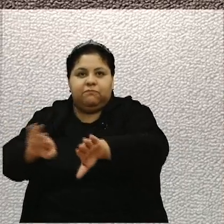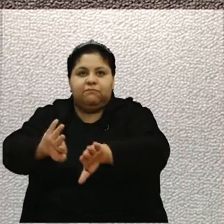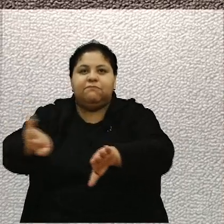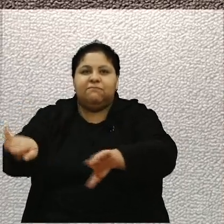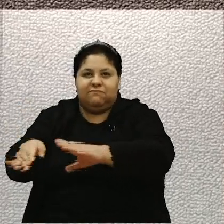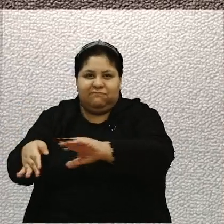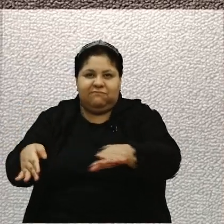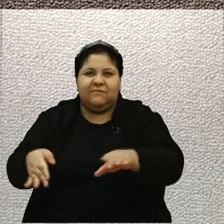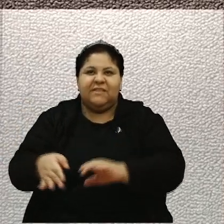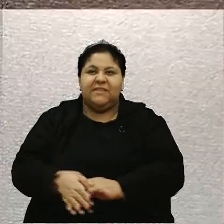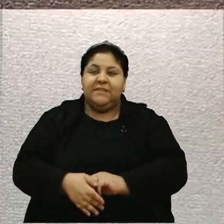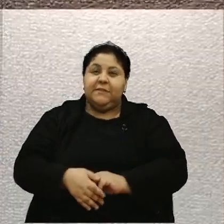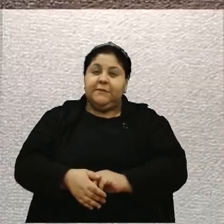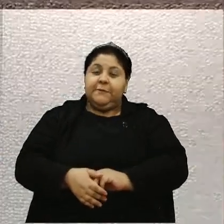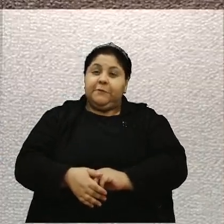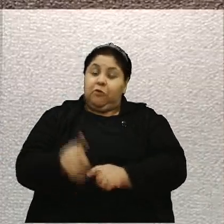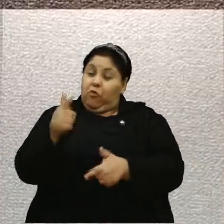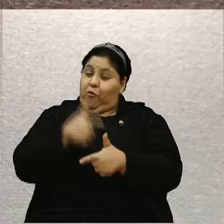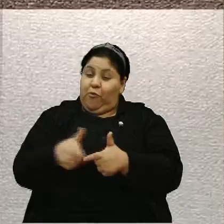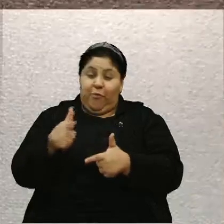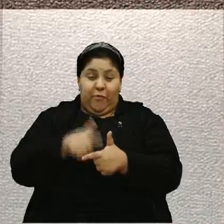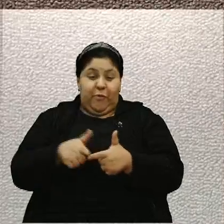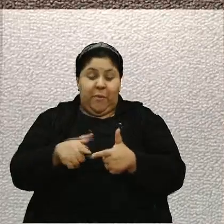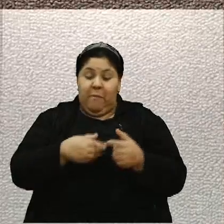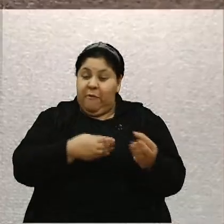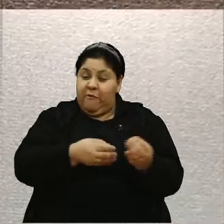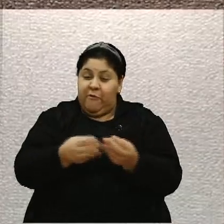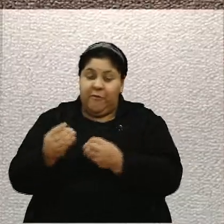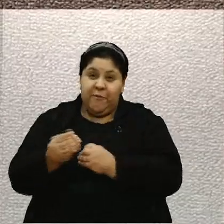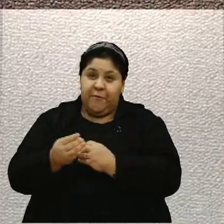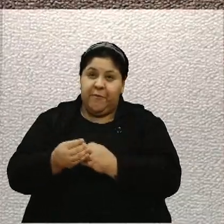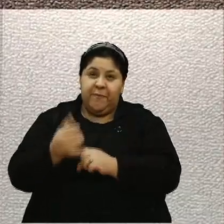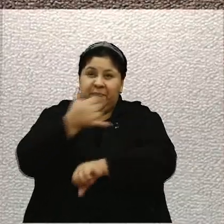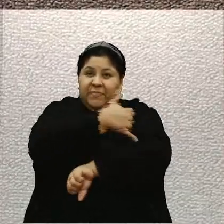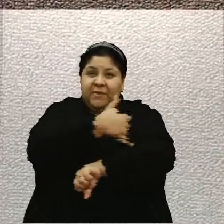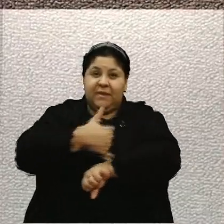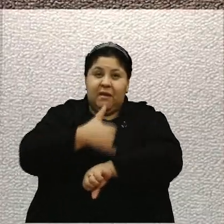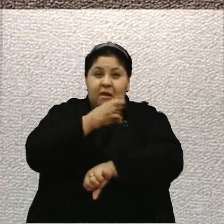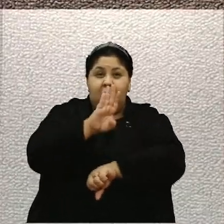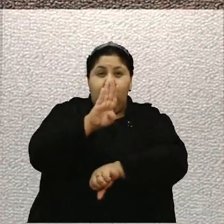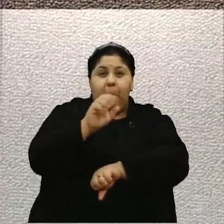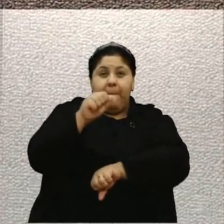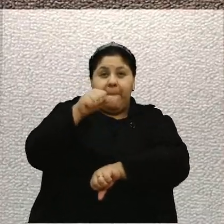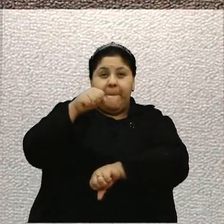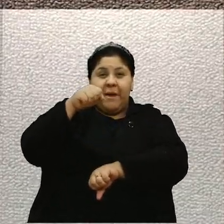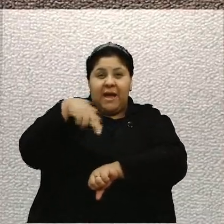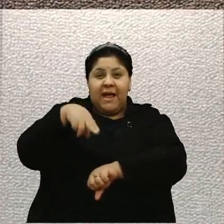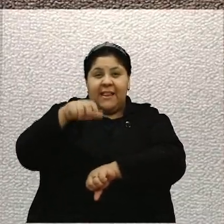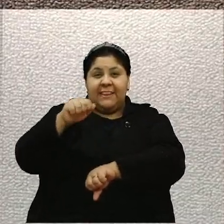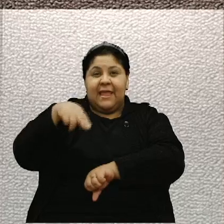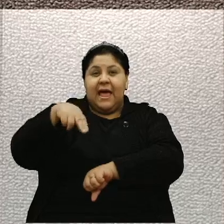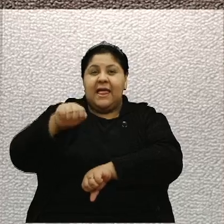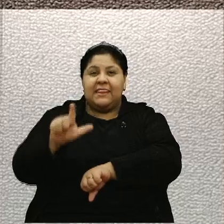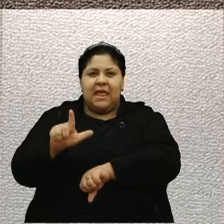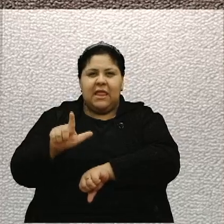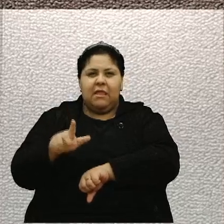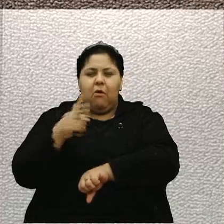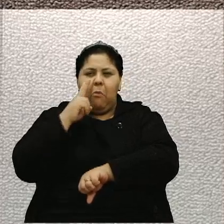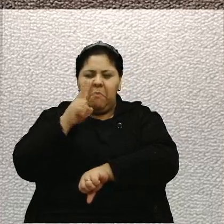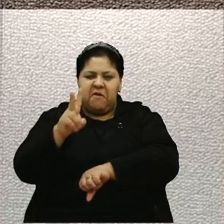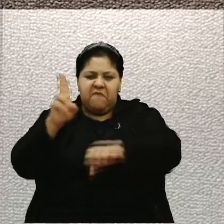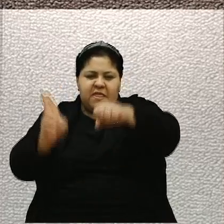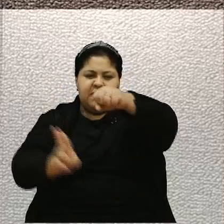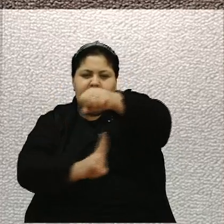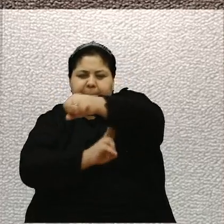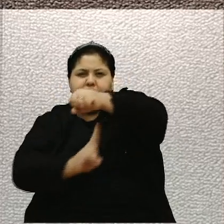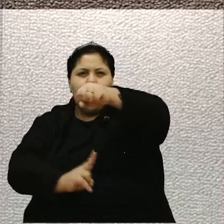demais. A gente tem passado aí nas estradas, estive lá também passando ali pelo Bananal para ver aquela questão daquela ponte ali,